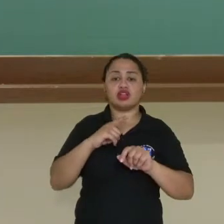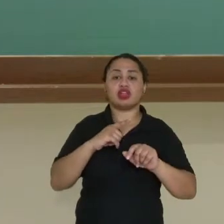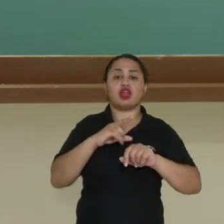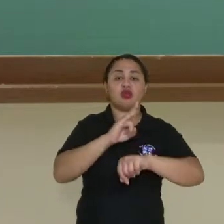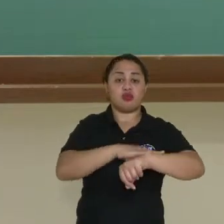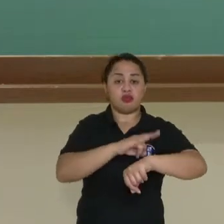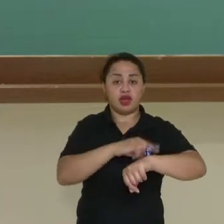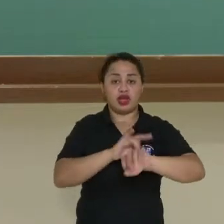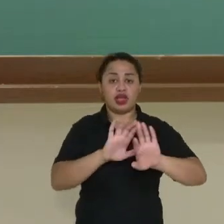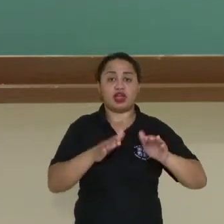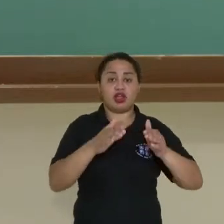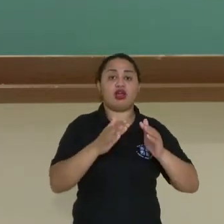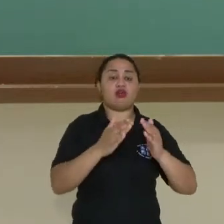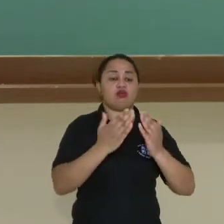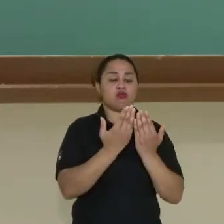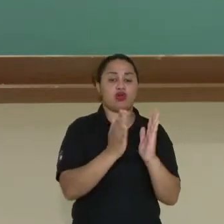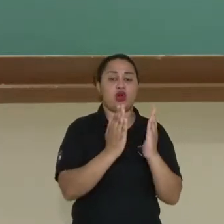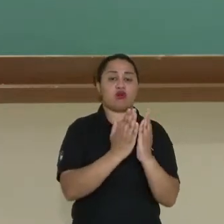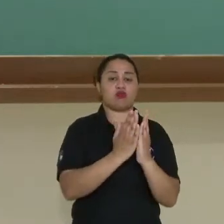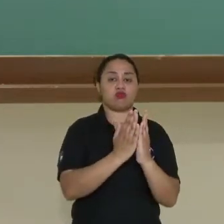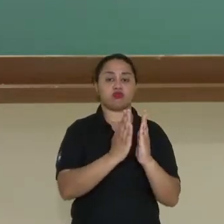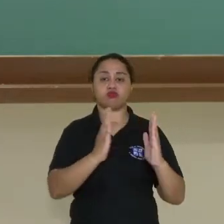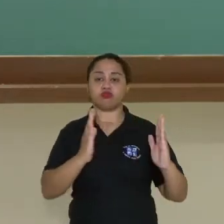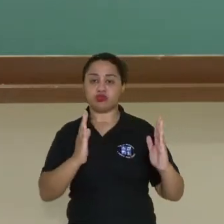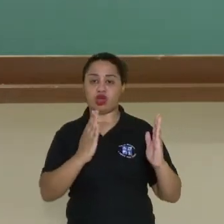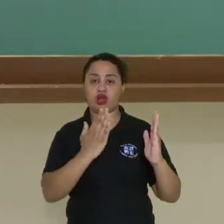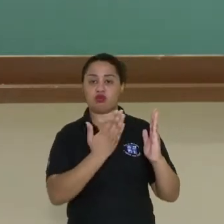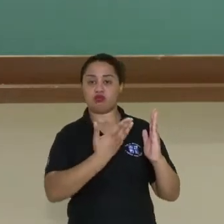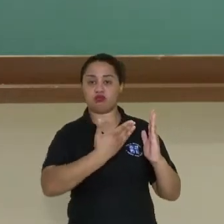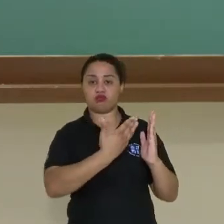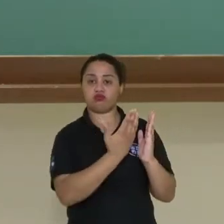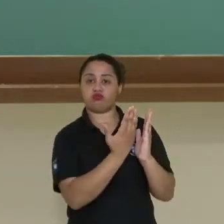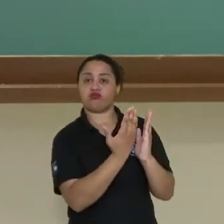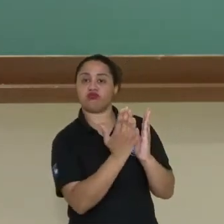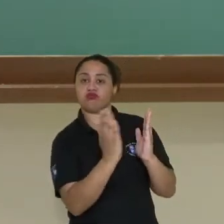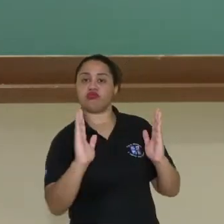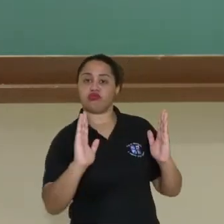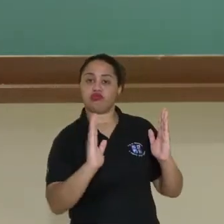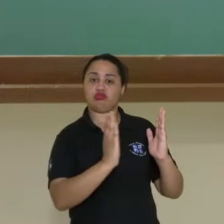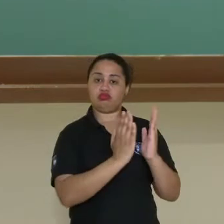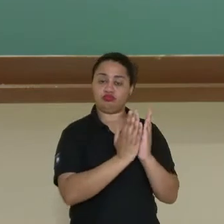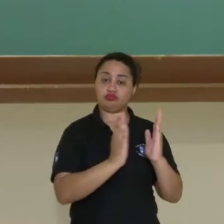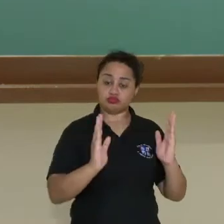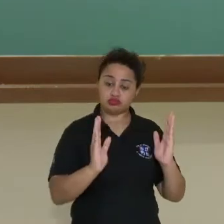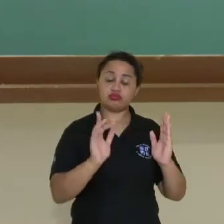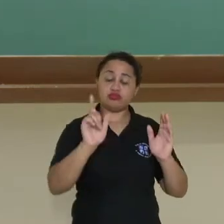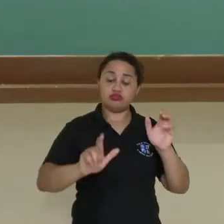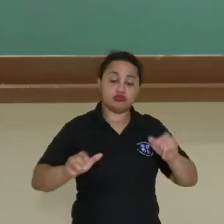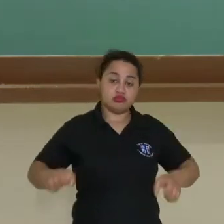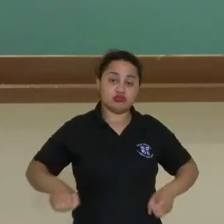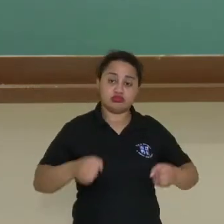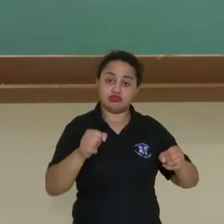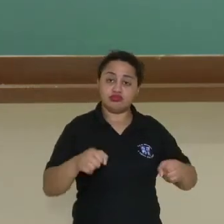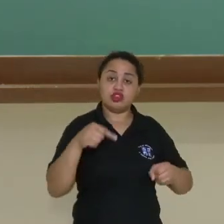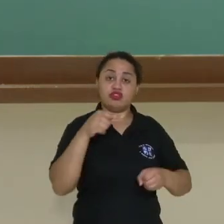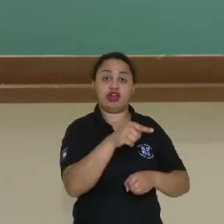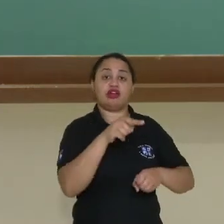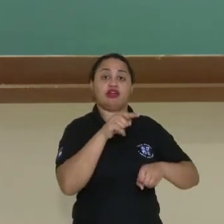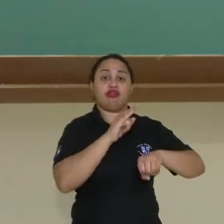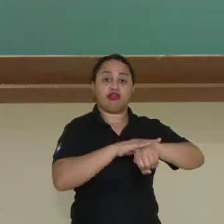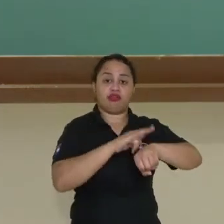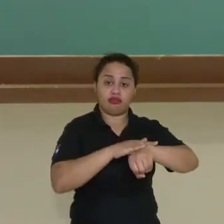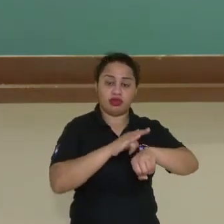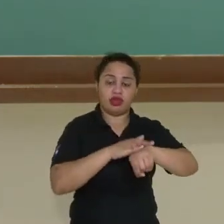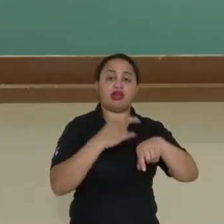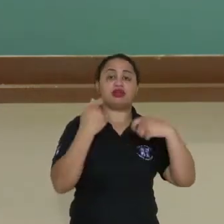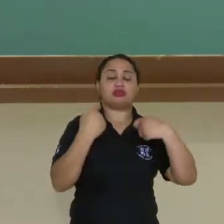adequado, com uma porta maior para as pessoas cadeirantes que necessitam de utilizar aquele banheiro especial que tem que